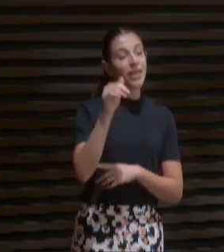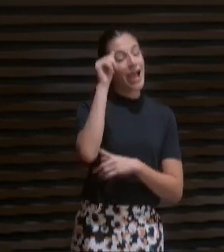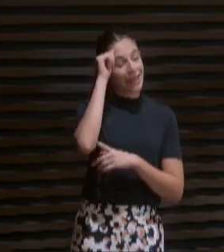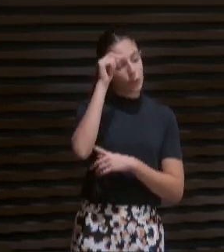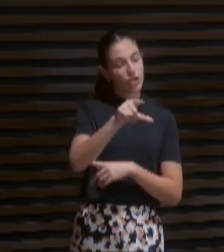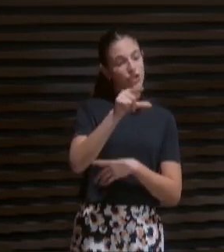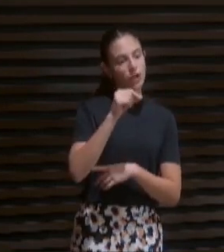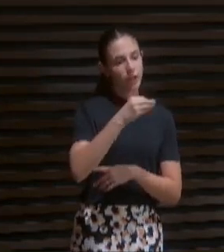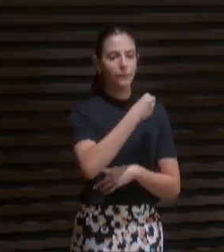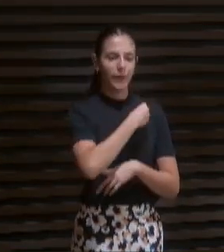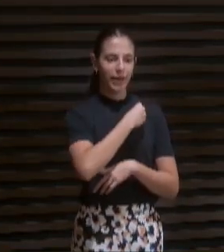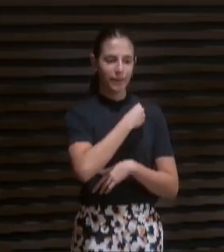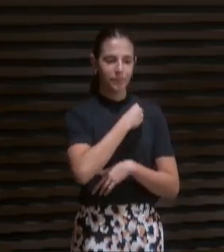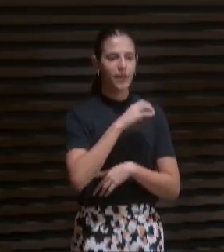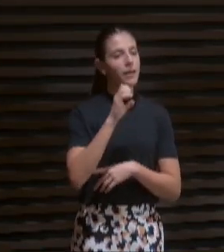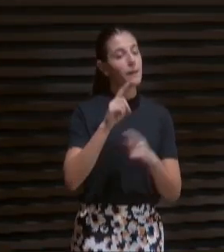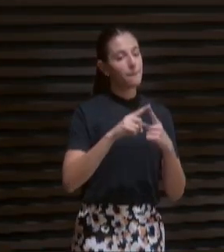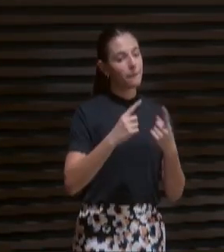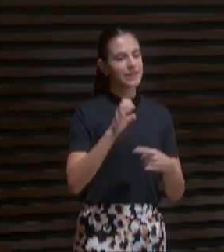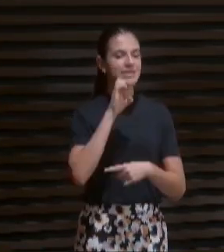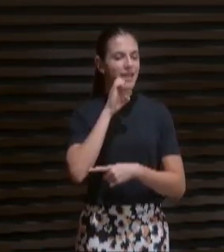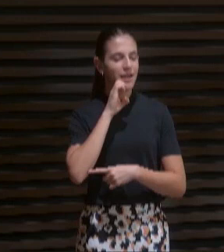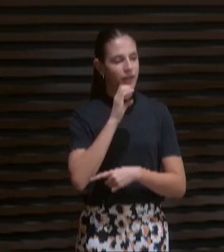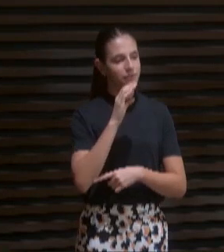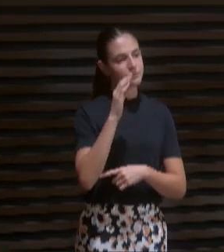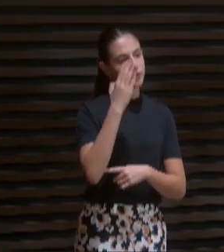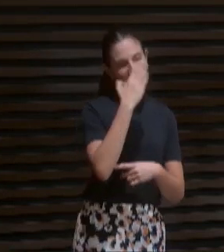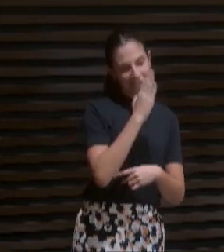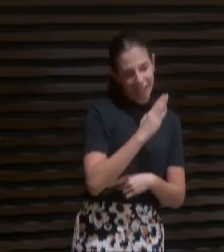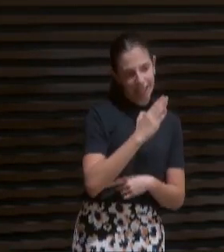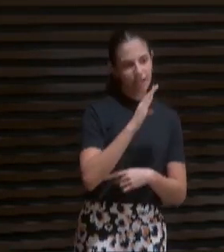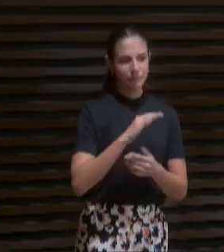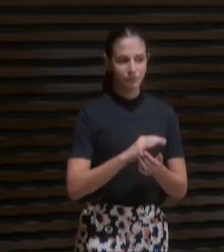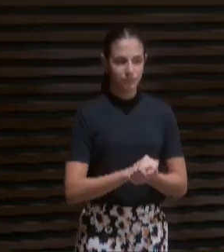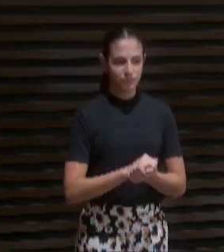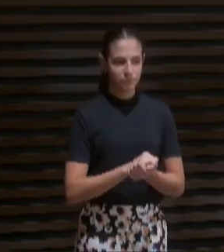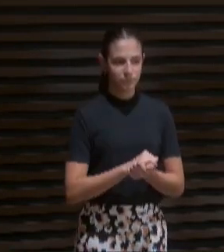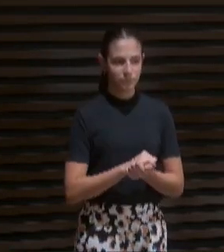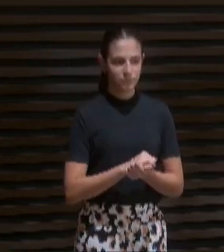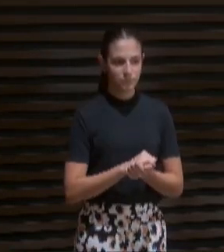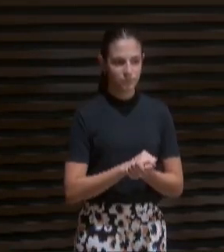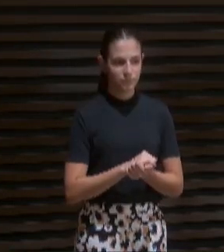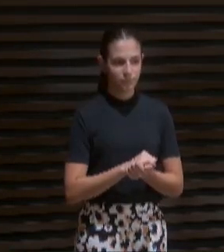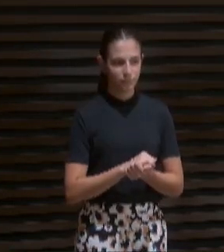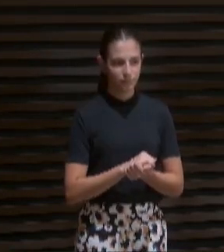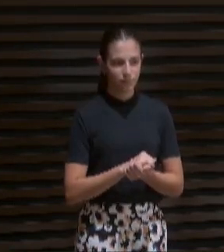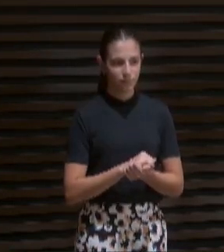né? Não é assim que analisa? Vocês que são advogados. Pois